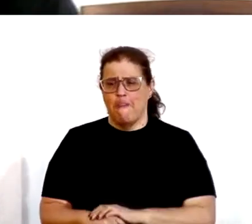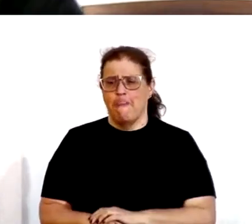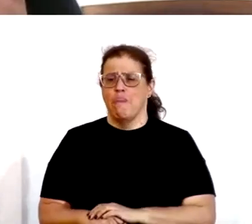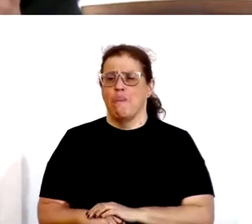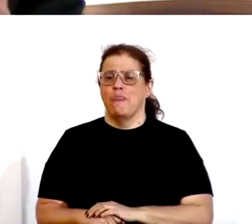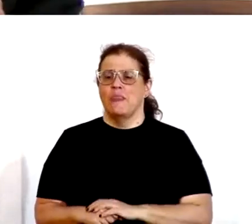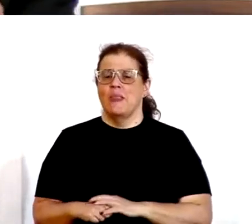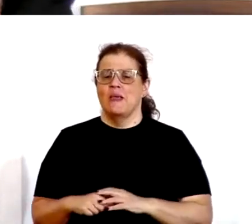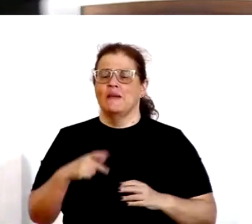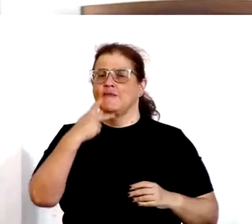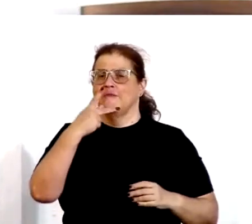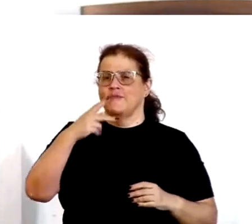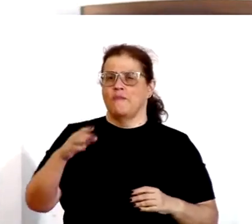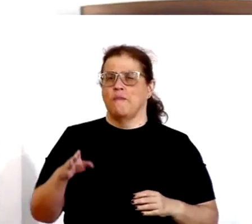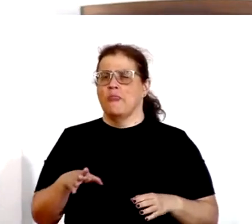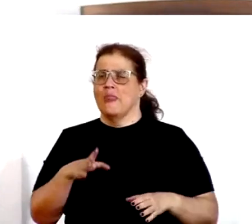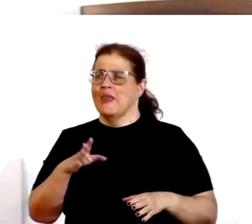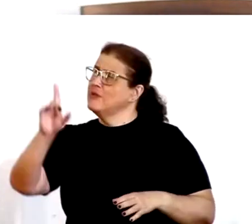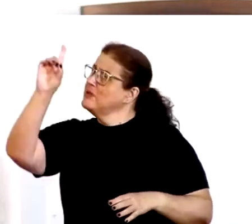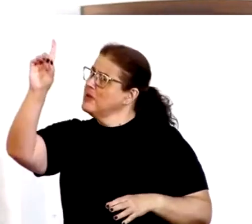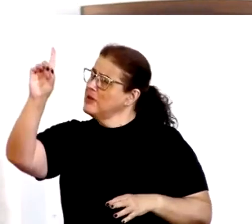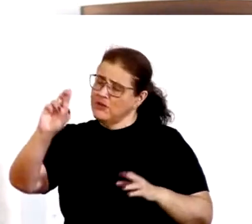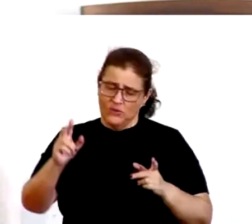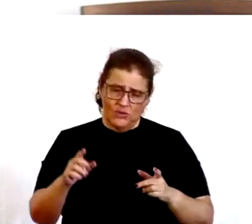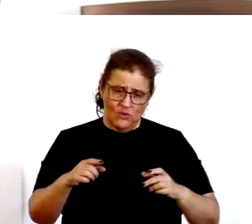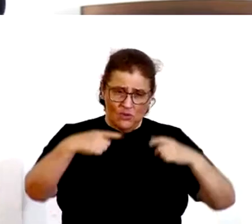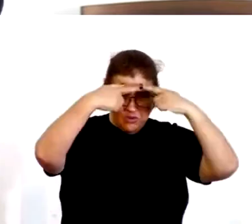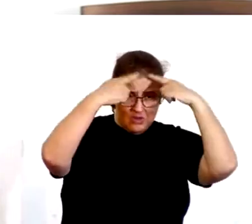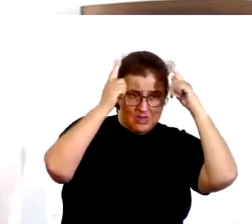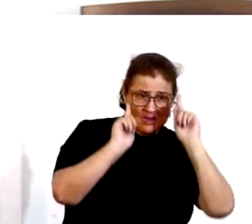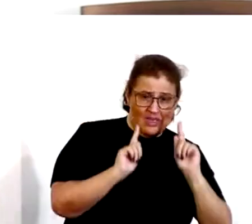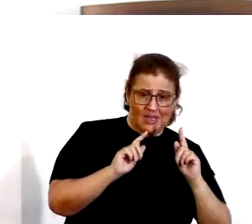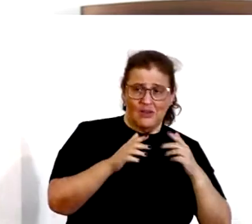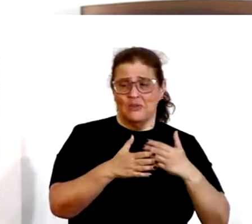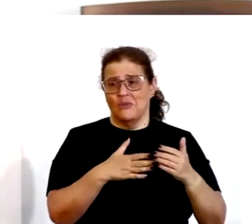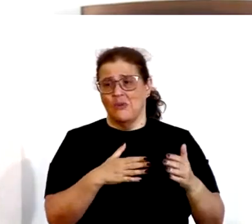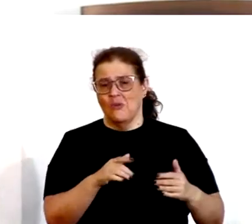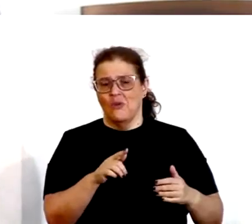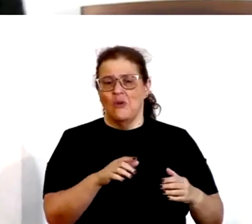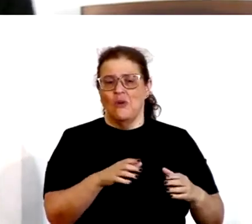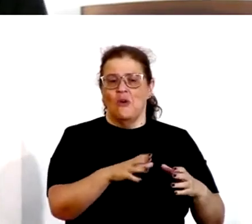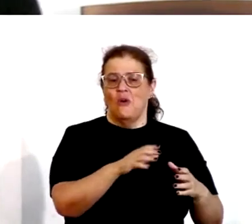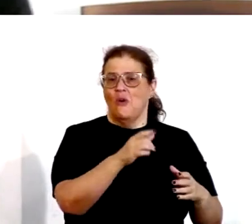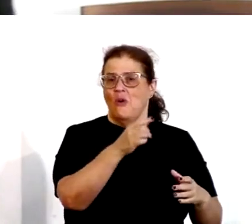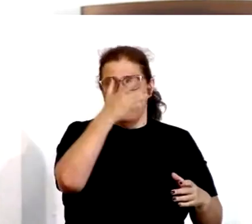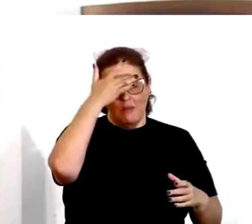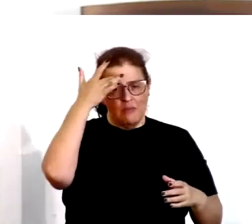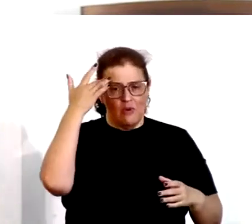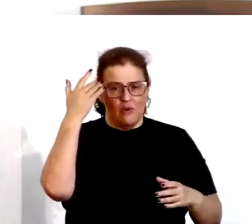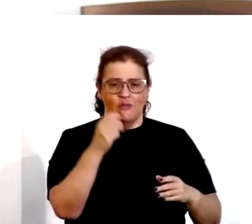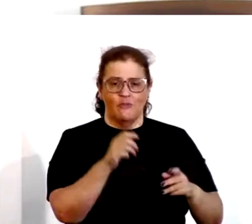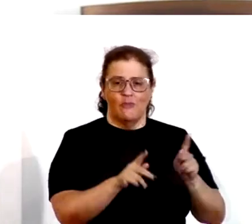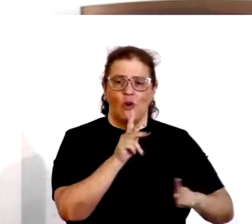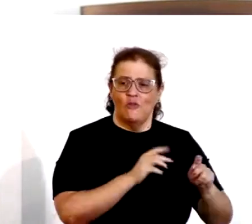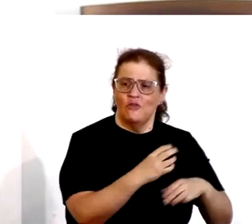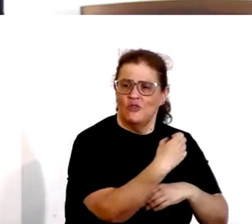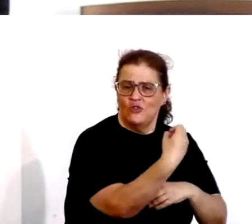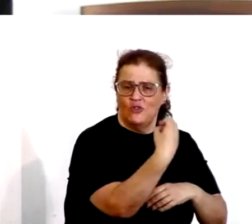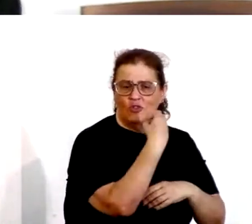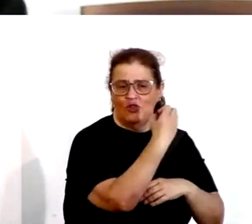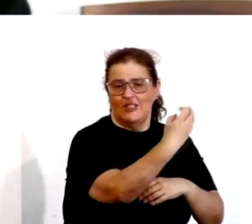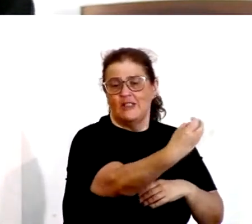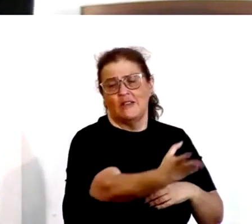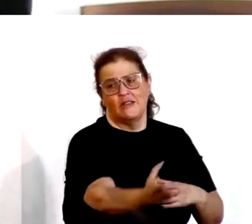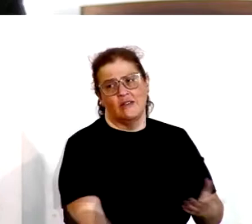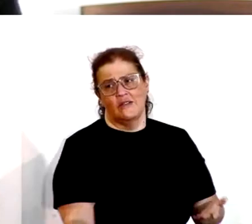dizer que tanto judeus como gentios vão fazer parte da mesma família. Versículo 16, e reconciliar-se ambos